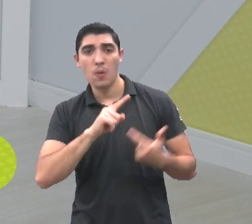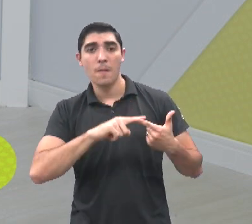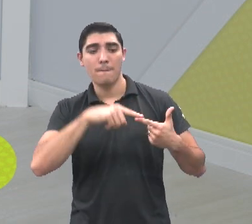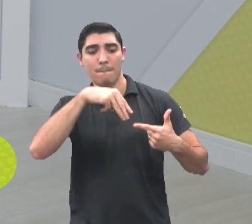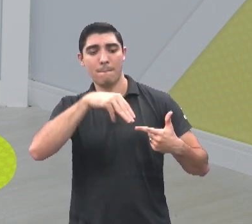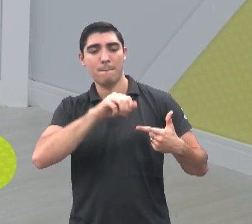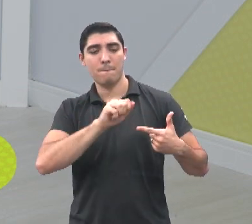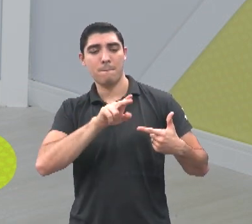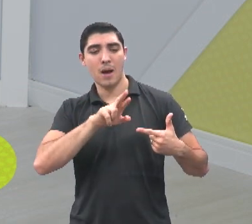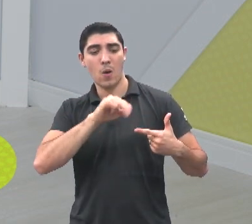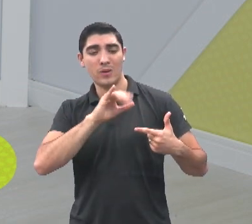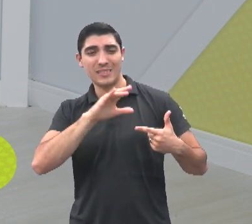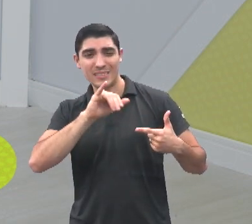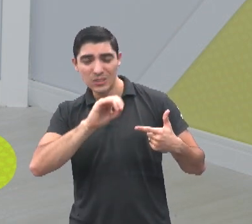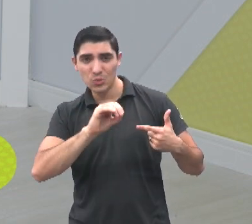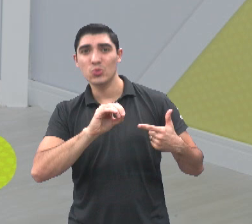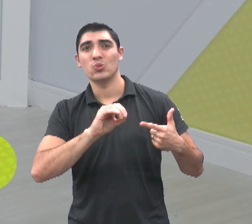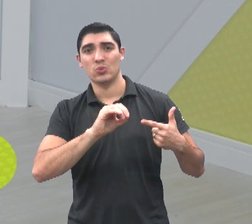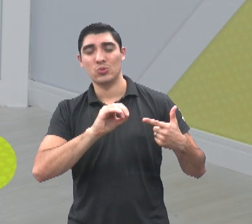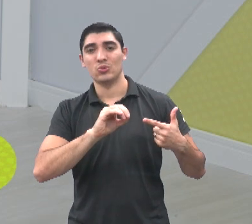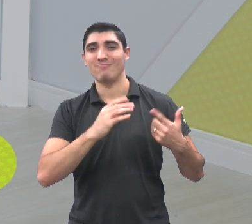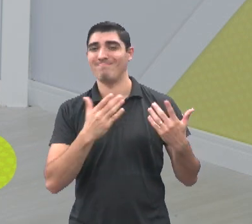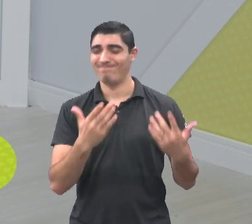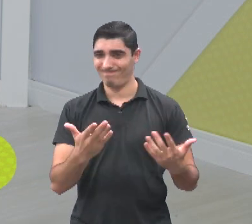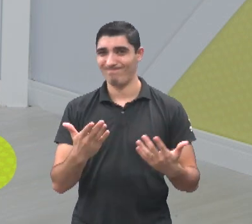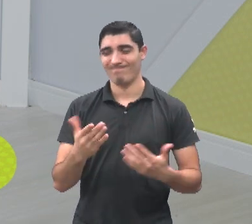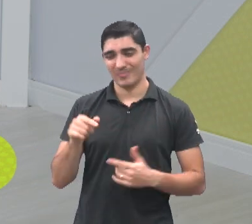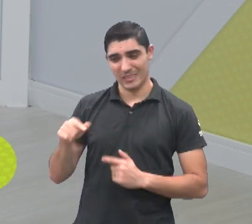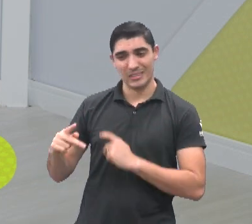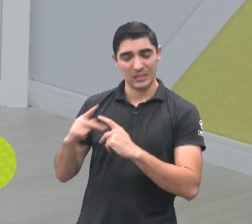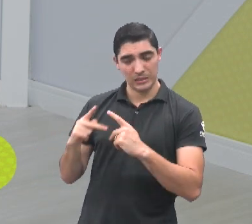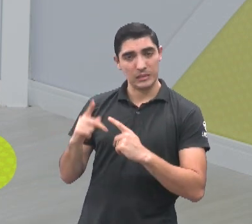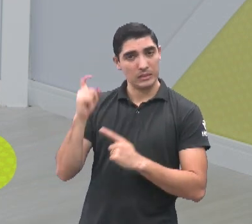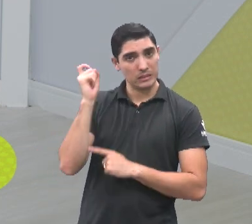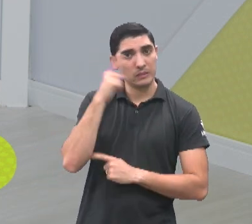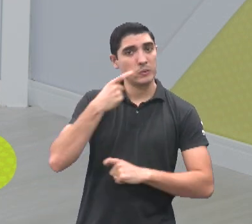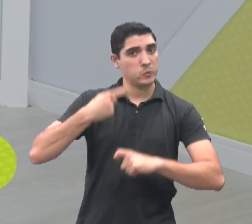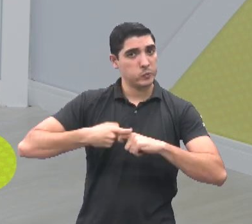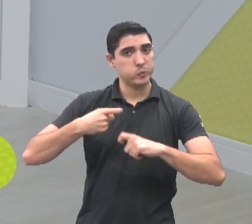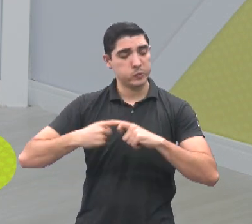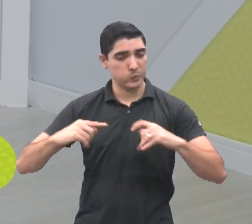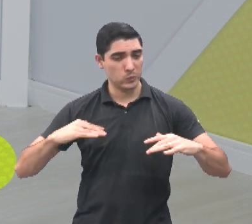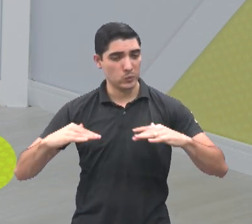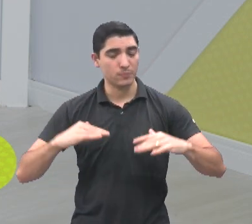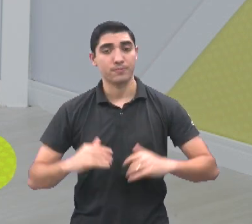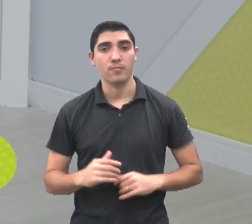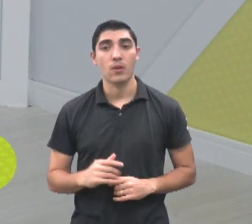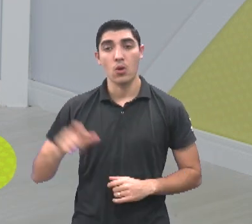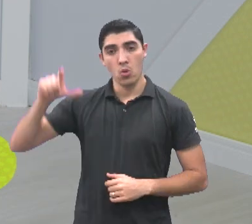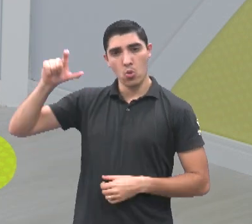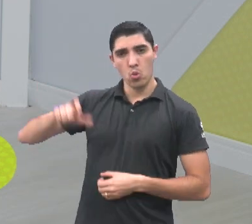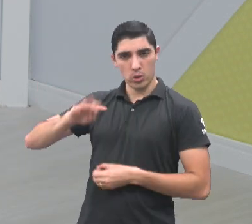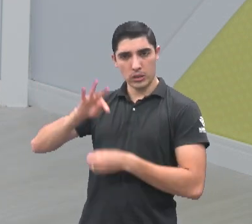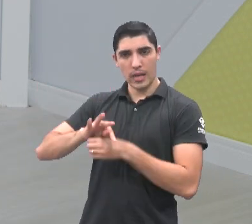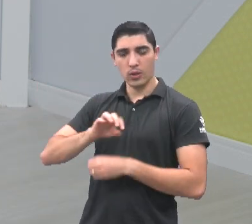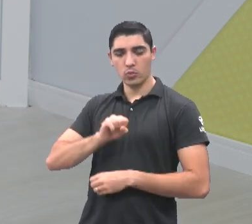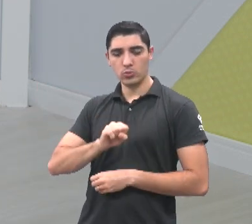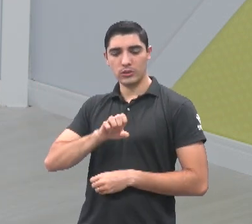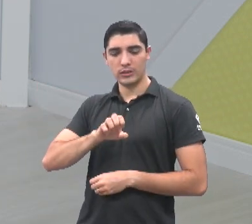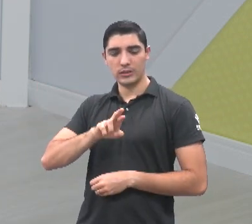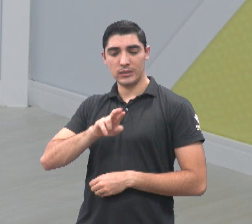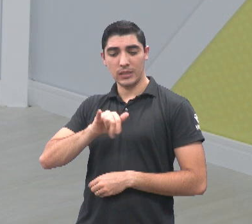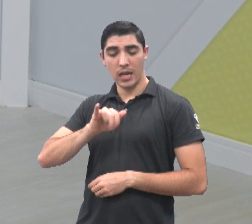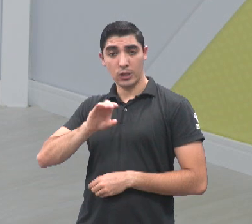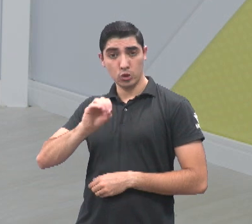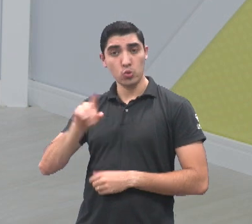é jogo duro para a equipe do São José. E o técnico do vôlei São José, o Sérgio Negrão, ele fala aqui no Hora do Esporte sobre